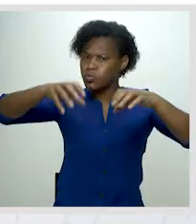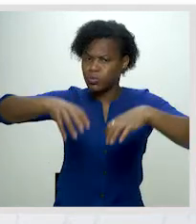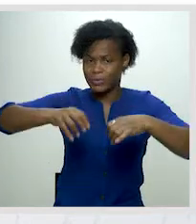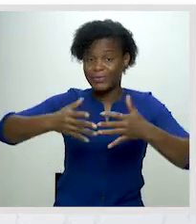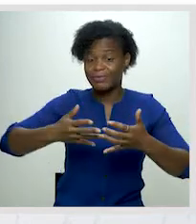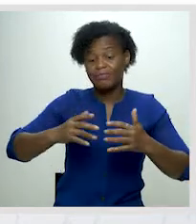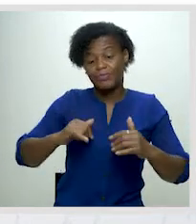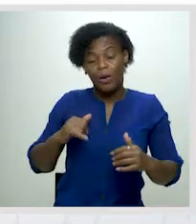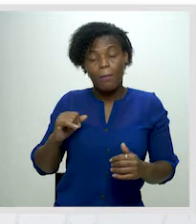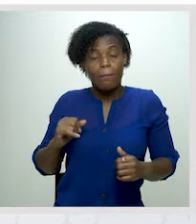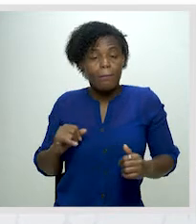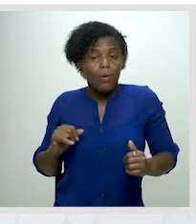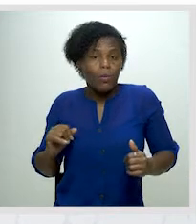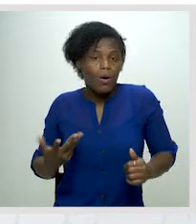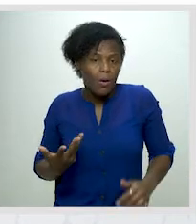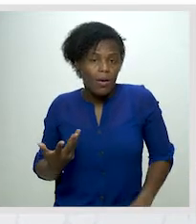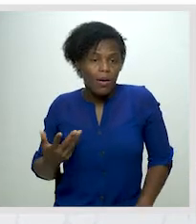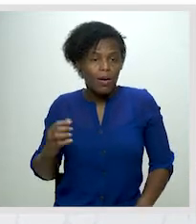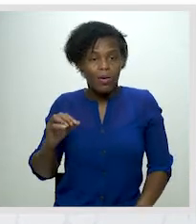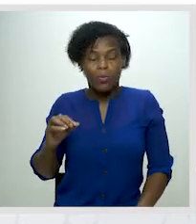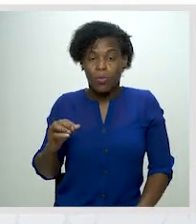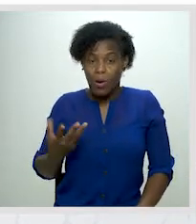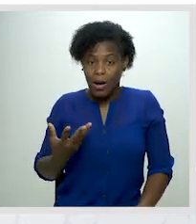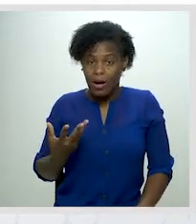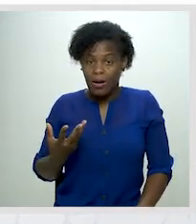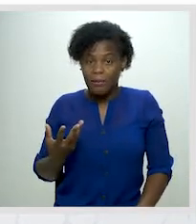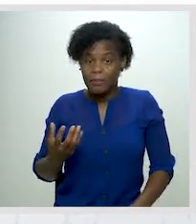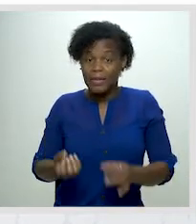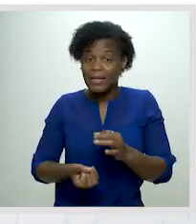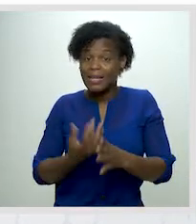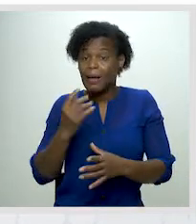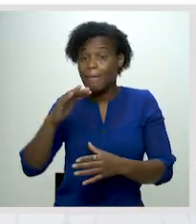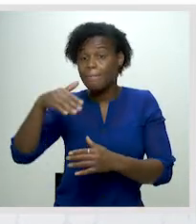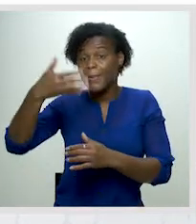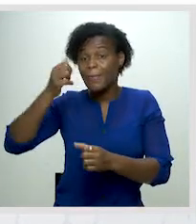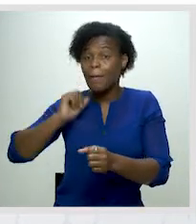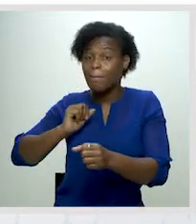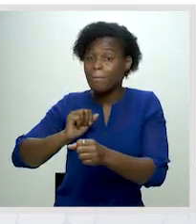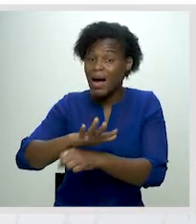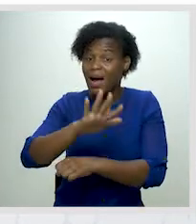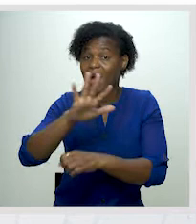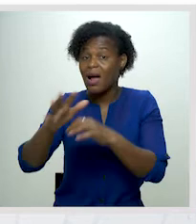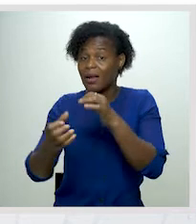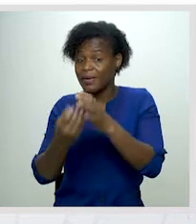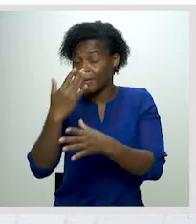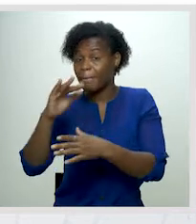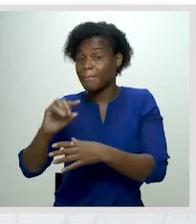chuvas. Então, quando surgiram os primeiros mares,